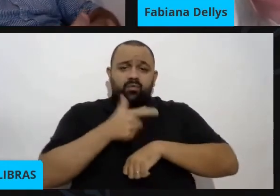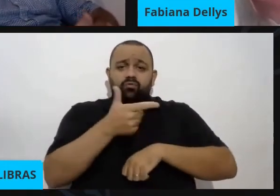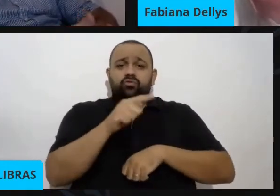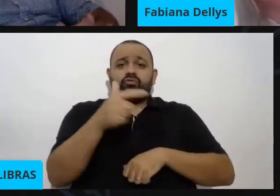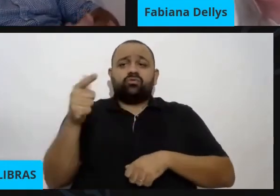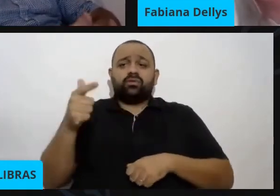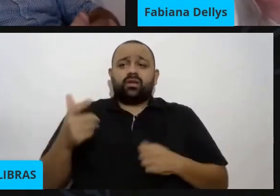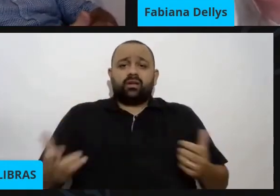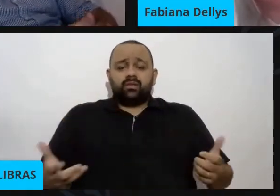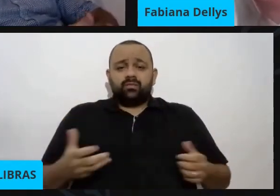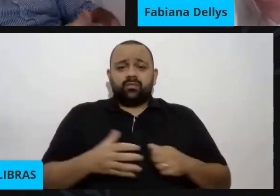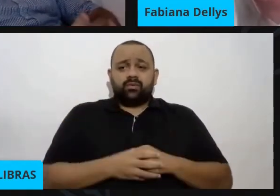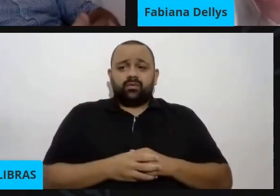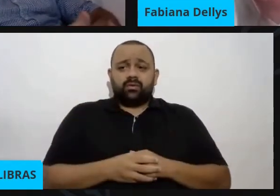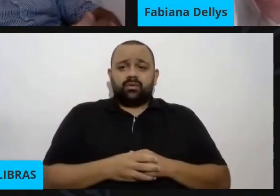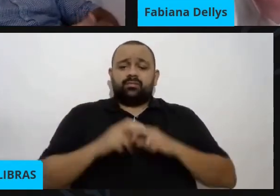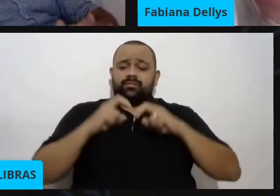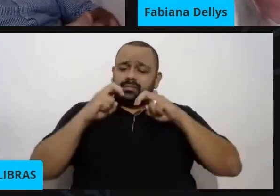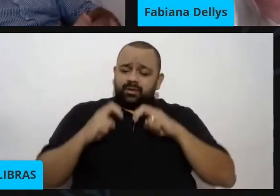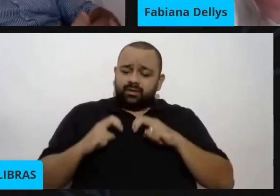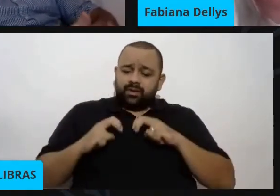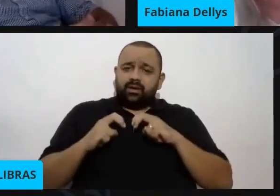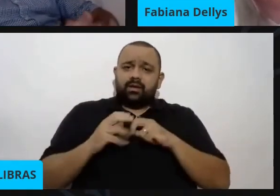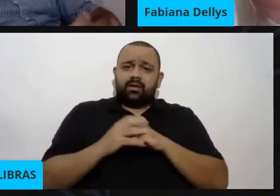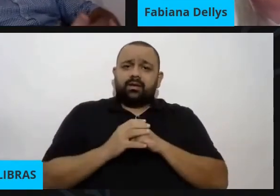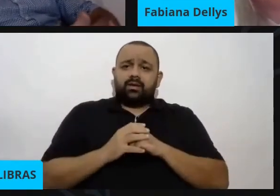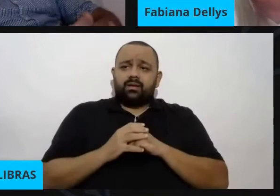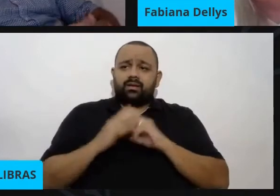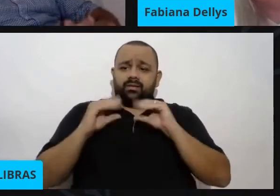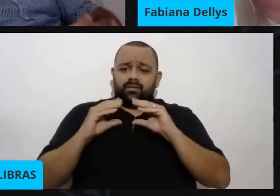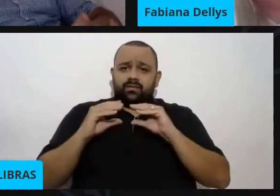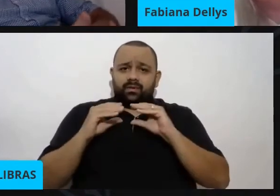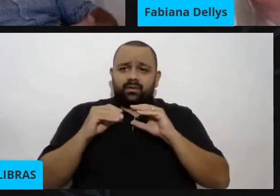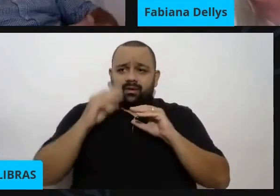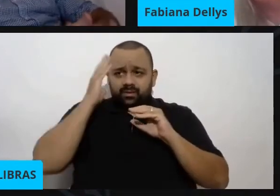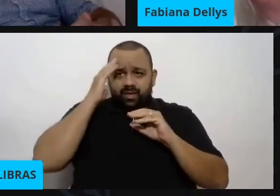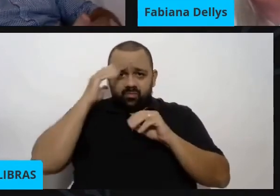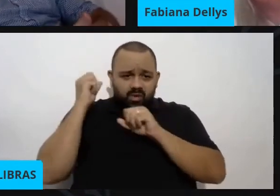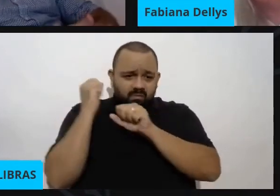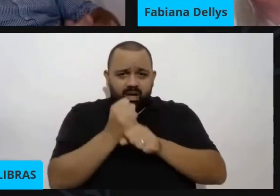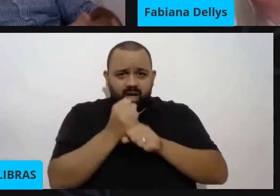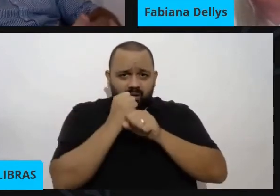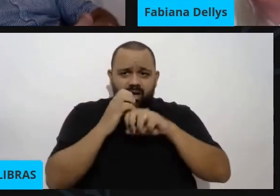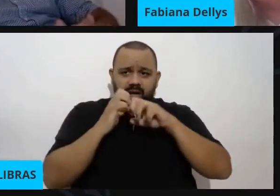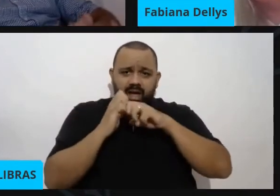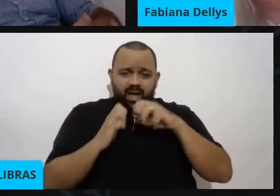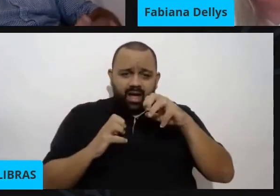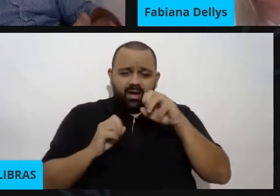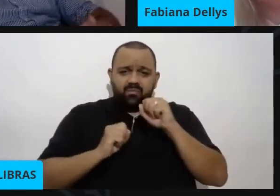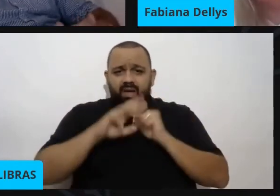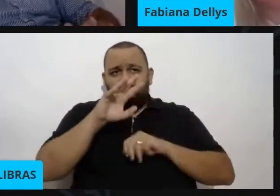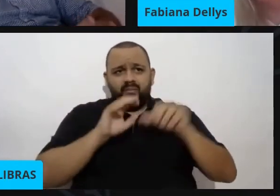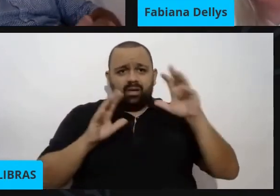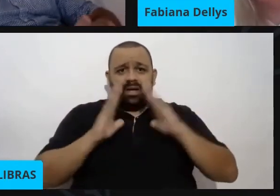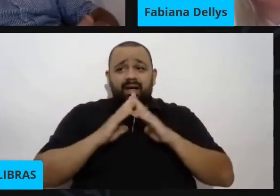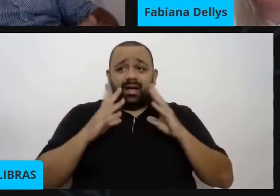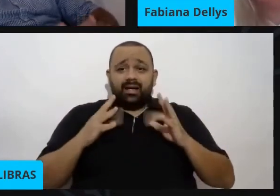cara. Para sentar. Pega um travesseiro, enche ele de pancada, rasga esse travesseiro, joga pela casa